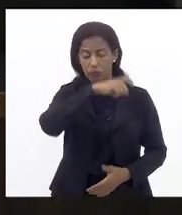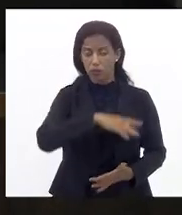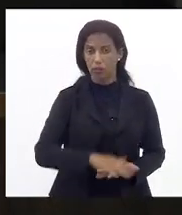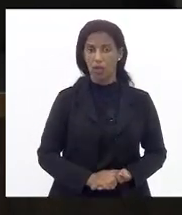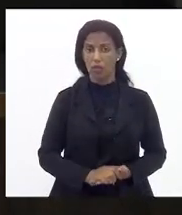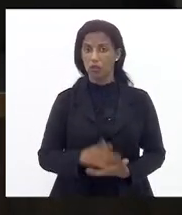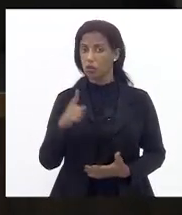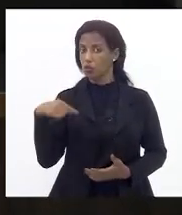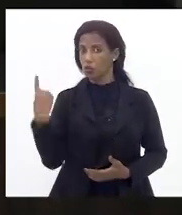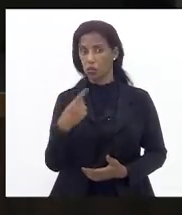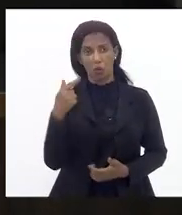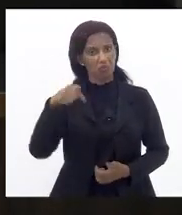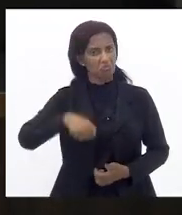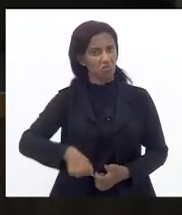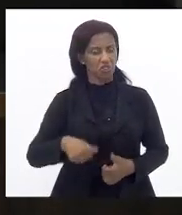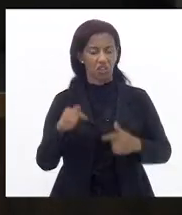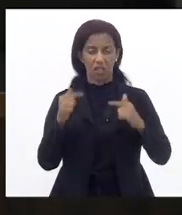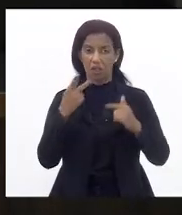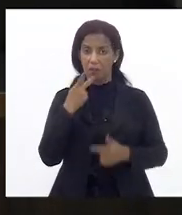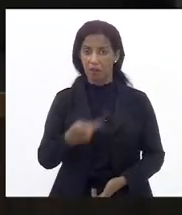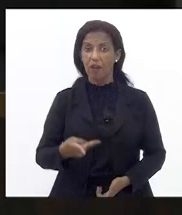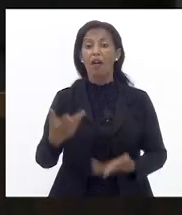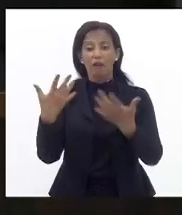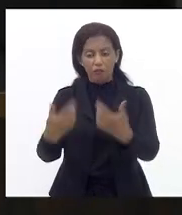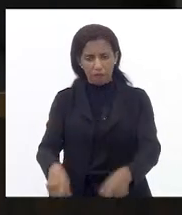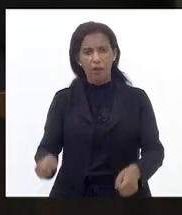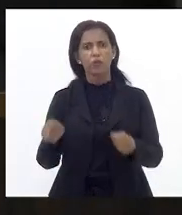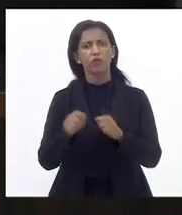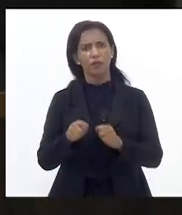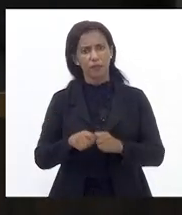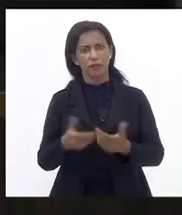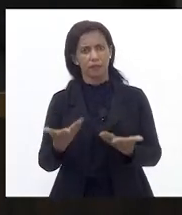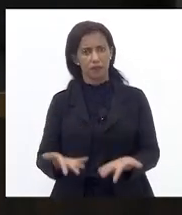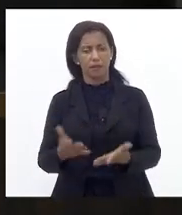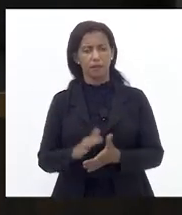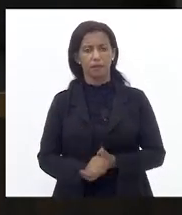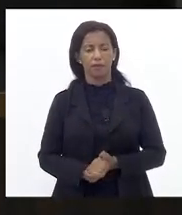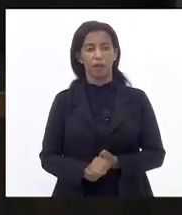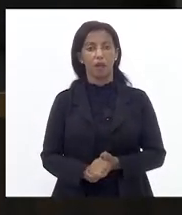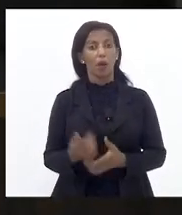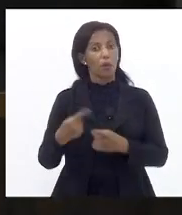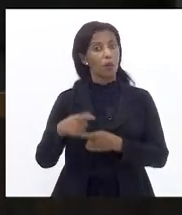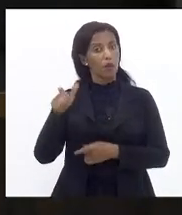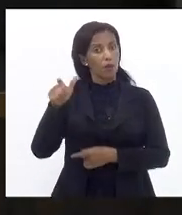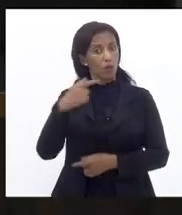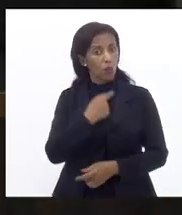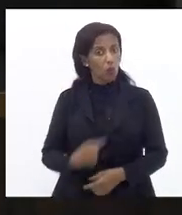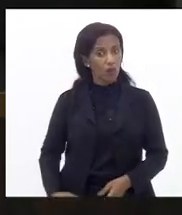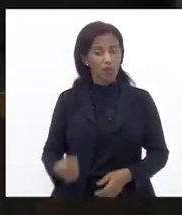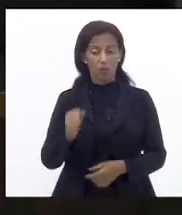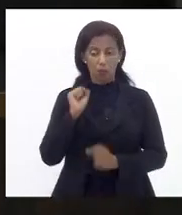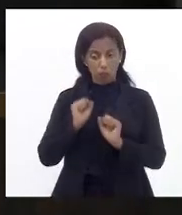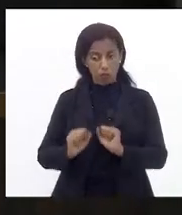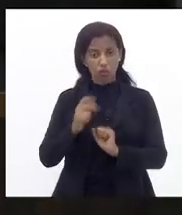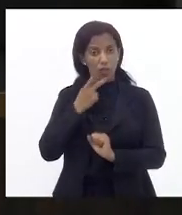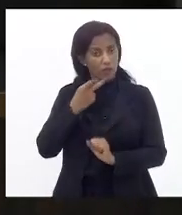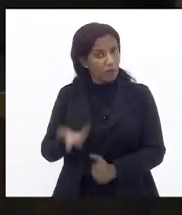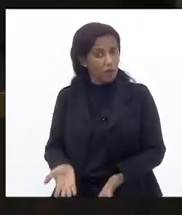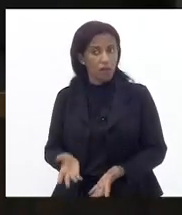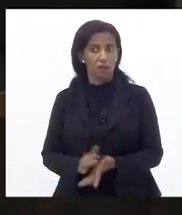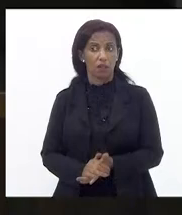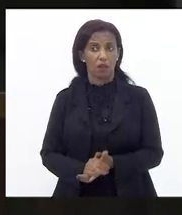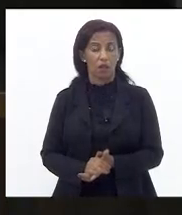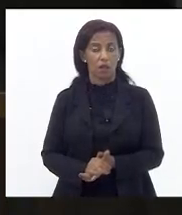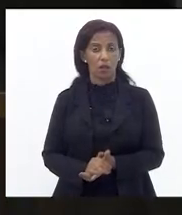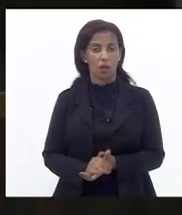nós não estaremos aqui hoje para dizer vamos fazer porque ele poderia no alto da sua